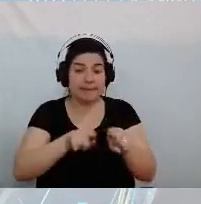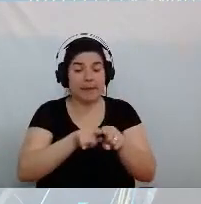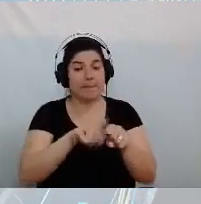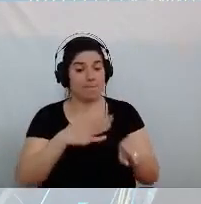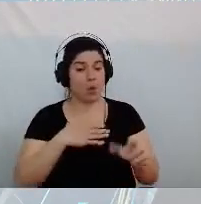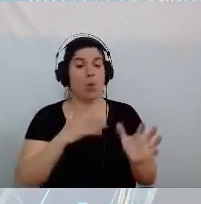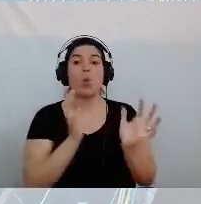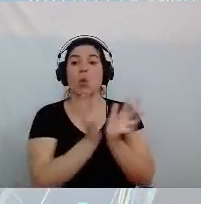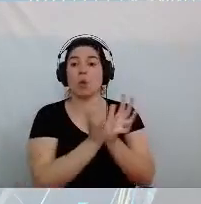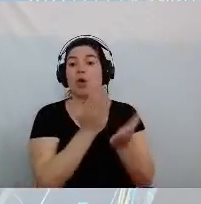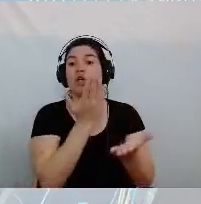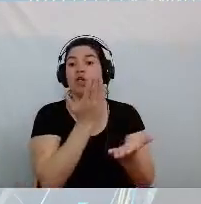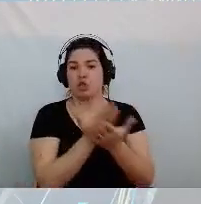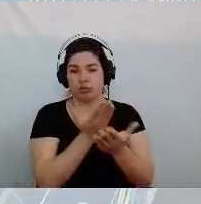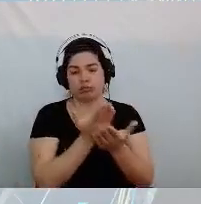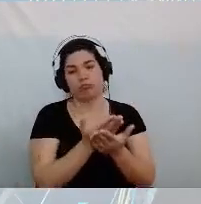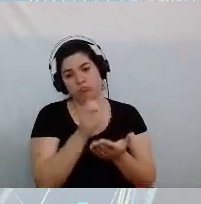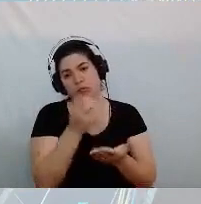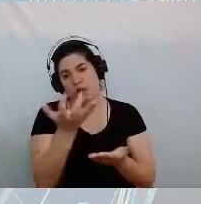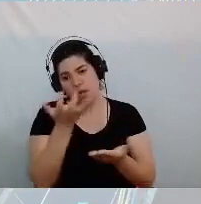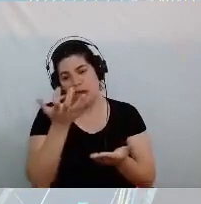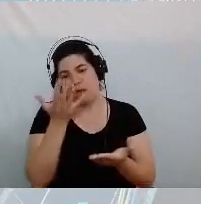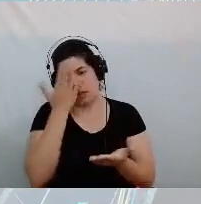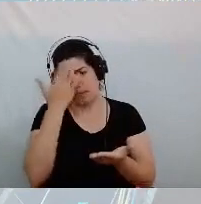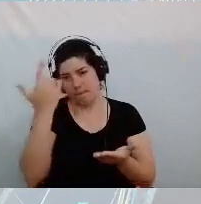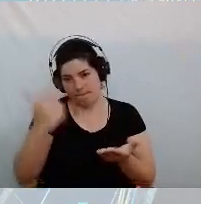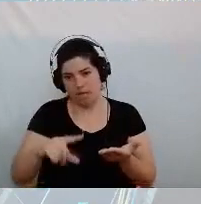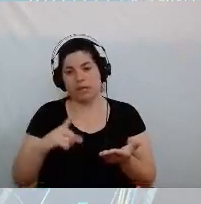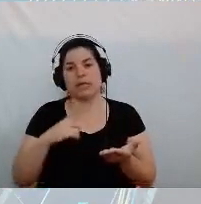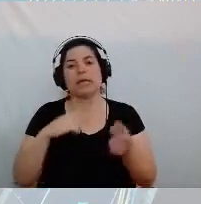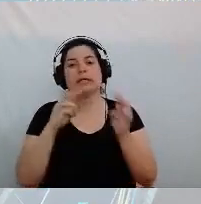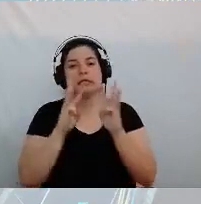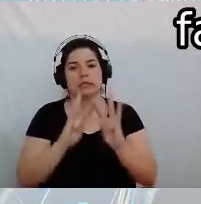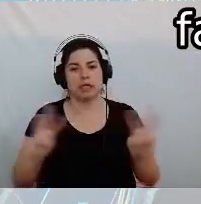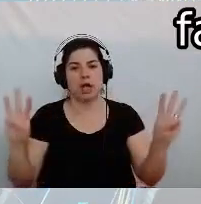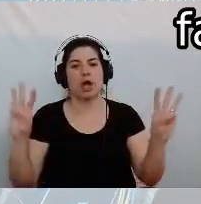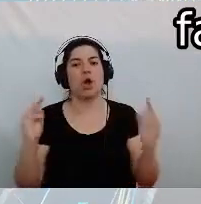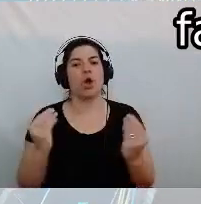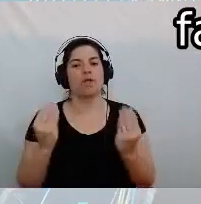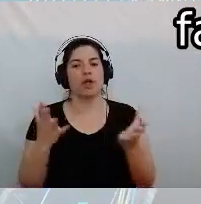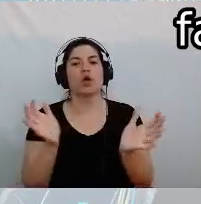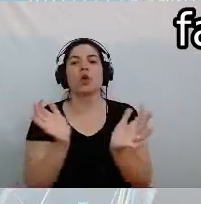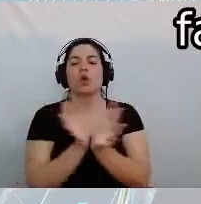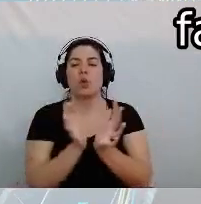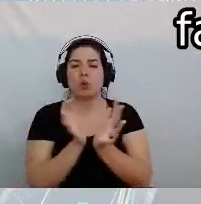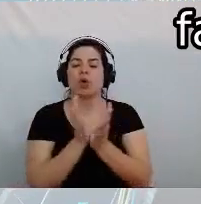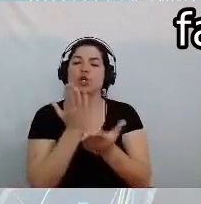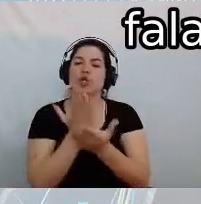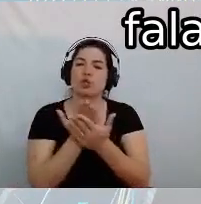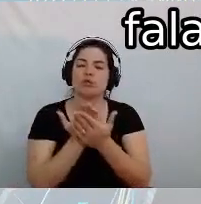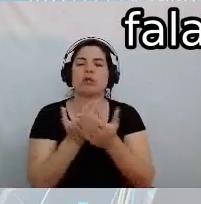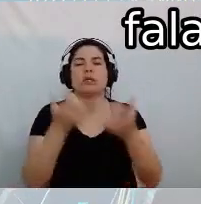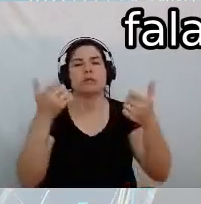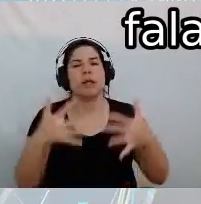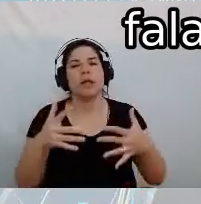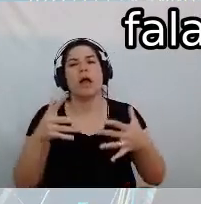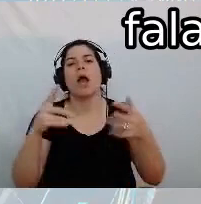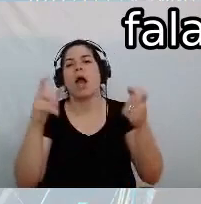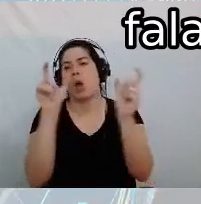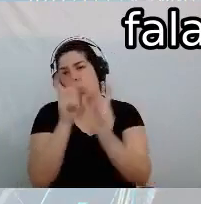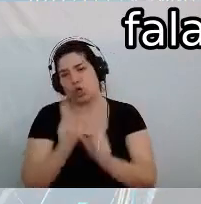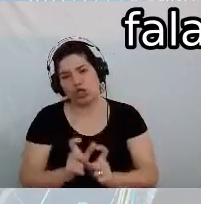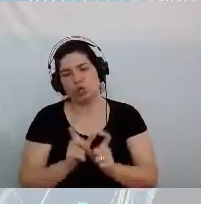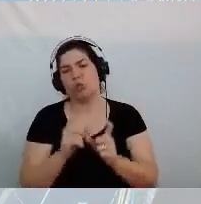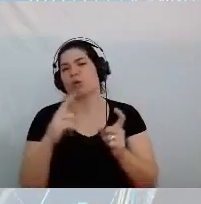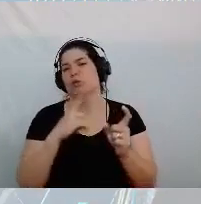de estudo eu tenho para quem quiser saber mais eu tenho um um no meu site lá ofertas de grupos de estudo falando sobre padrões de projeto falando sobre algoritmos falando sobre um bocado de coisas falando